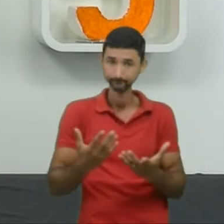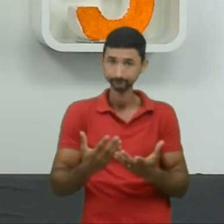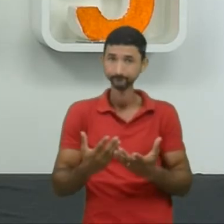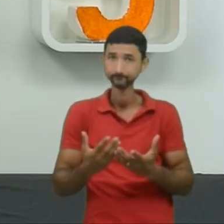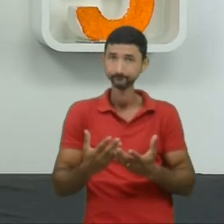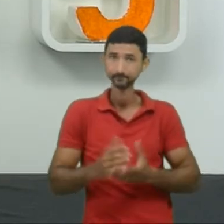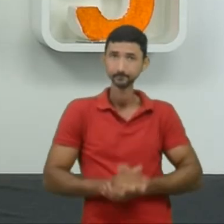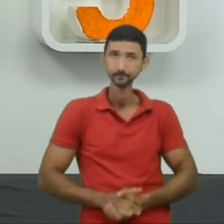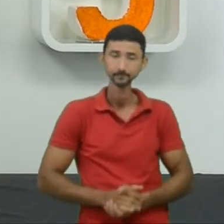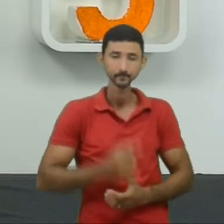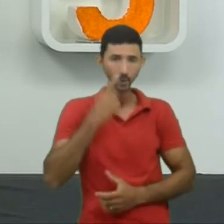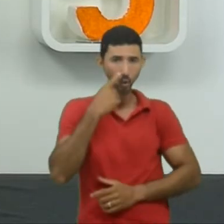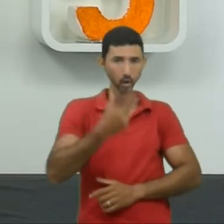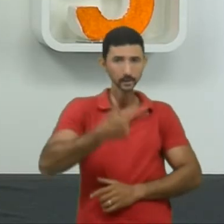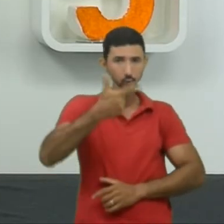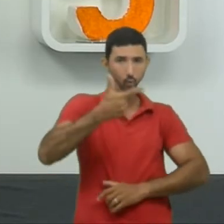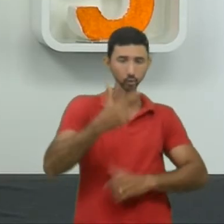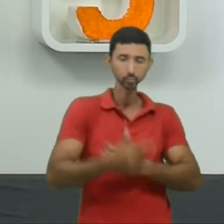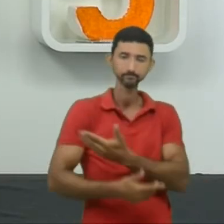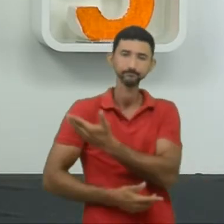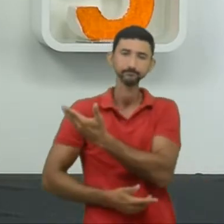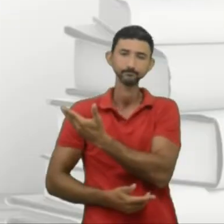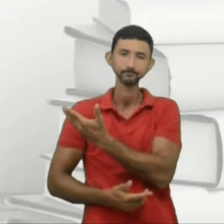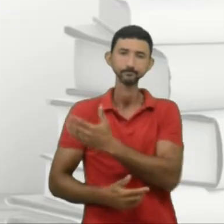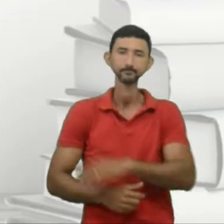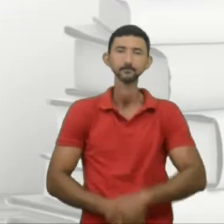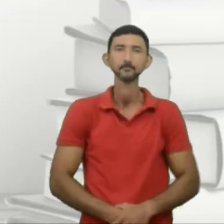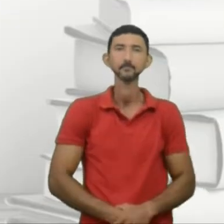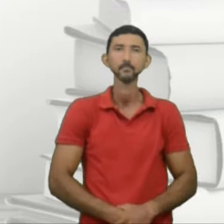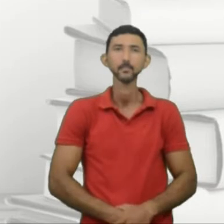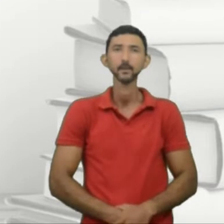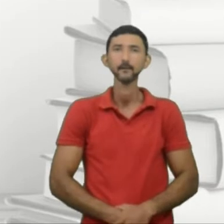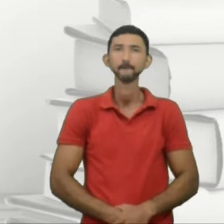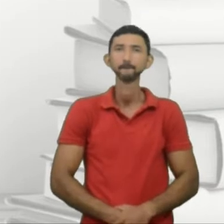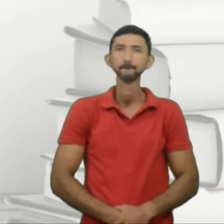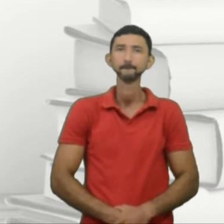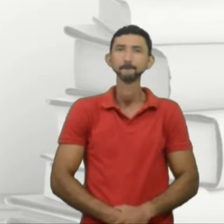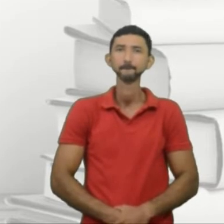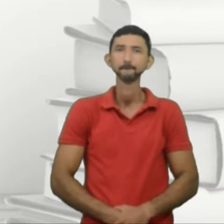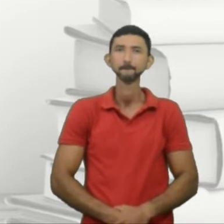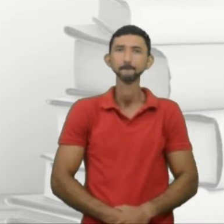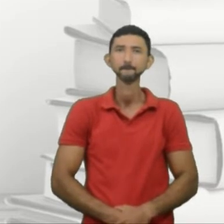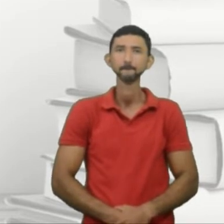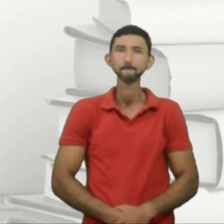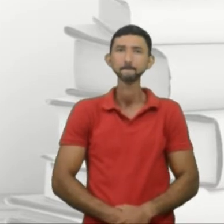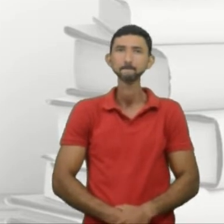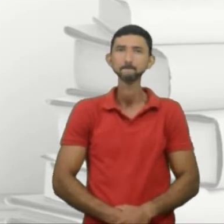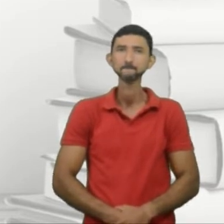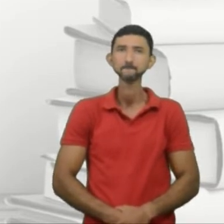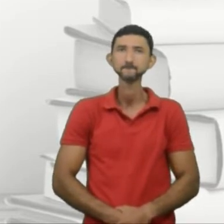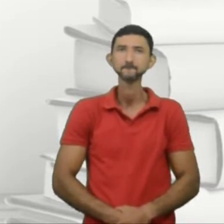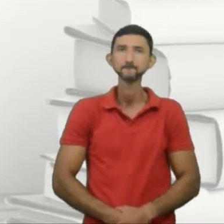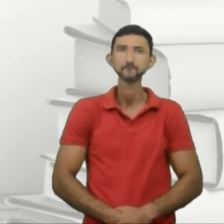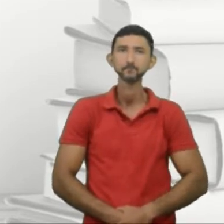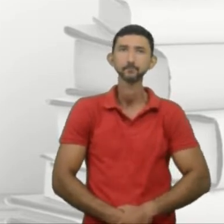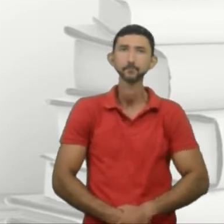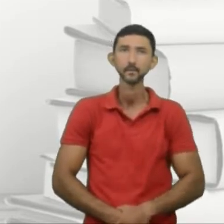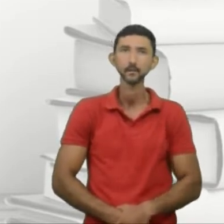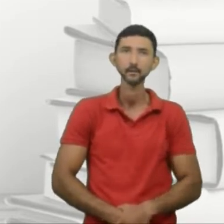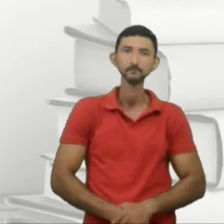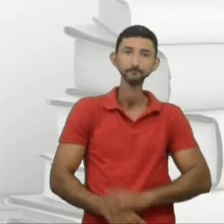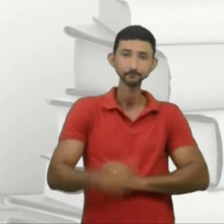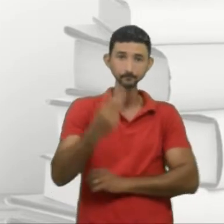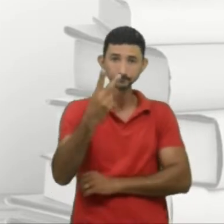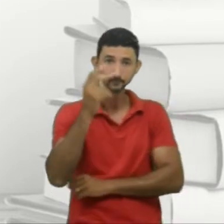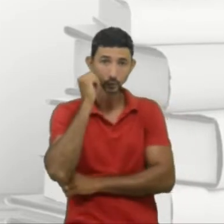diferentes. Vamos à situação problema 2. Acompanha comigo na tela. Essa é a 1, a 2. Bárbara e Giovana foram